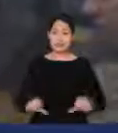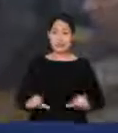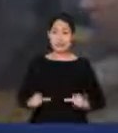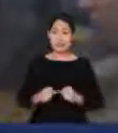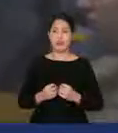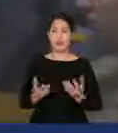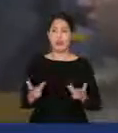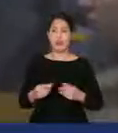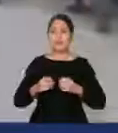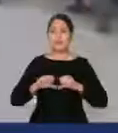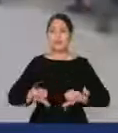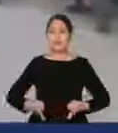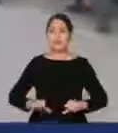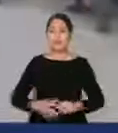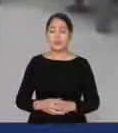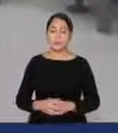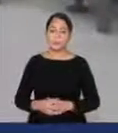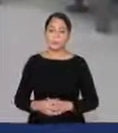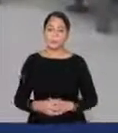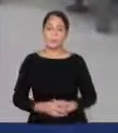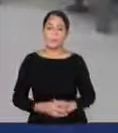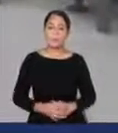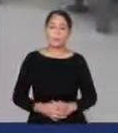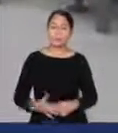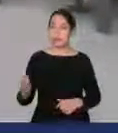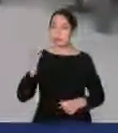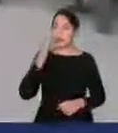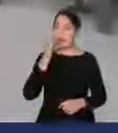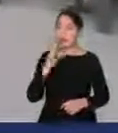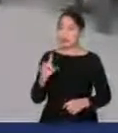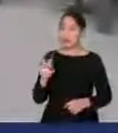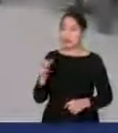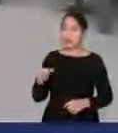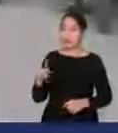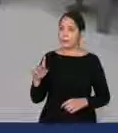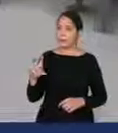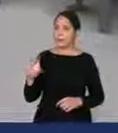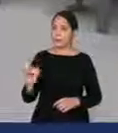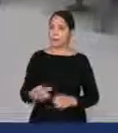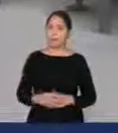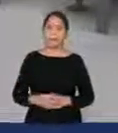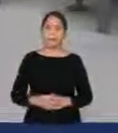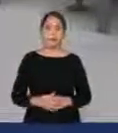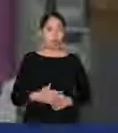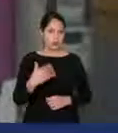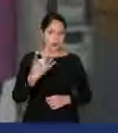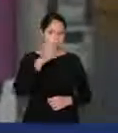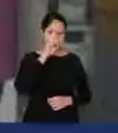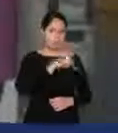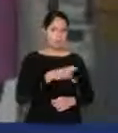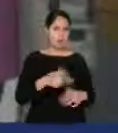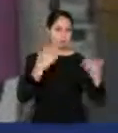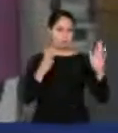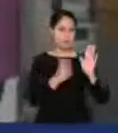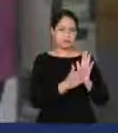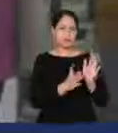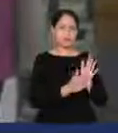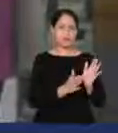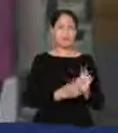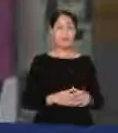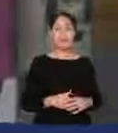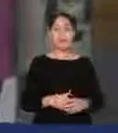Excelência. Deputado Pompeu. Presidente, parabenizar a Vossa Excelência e o esforço da Casa,